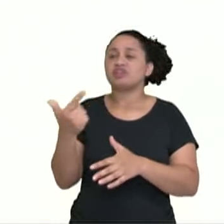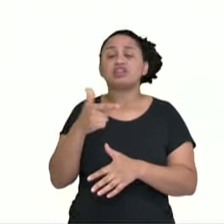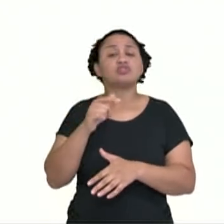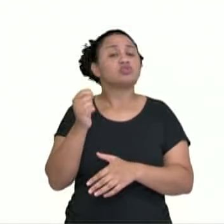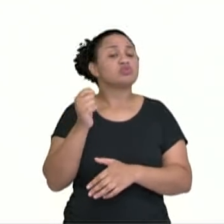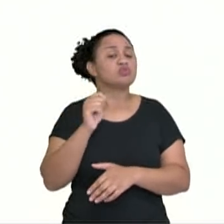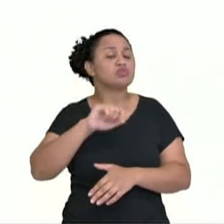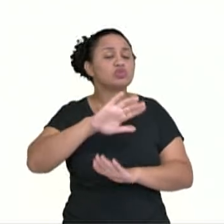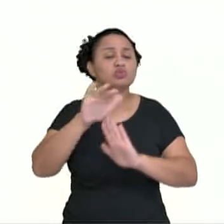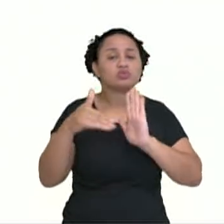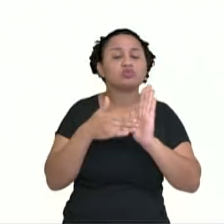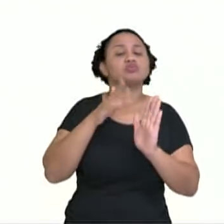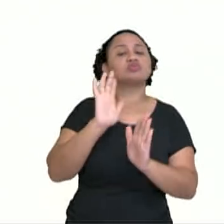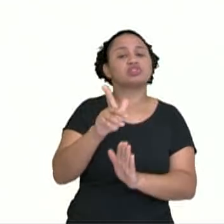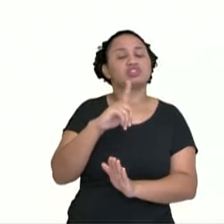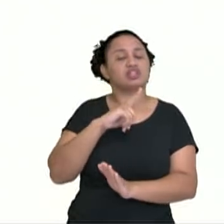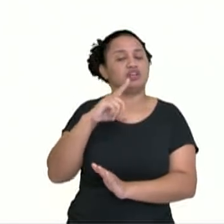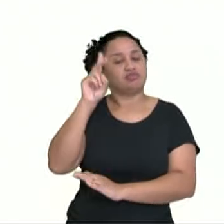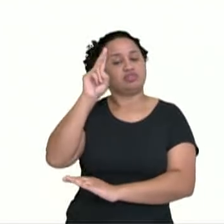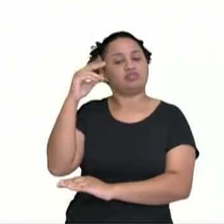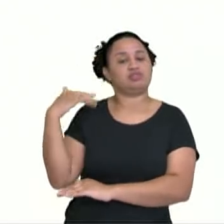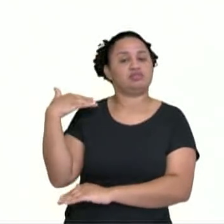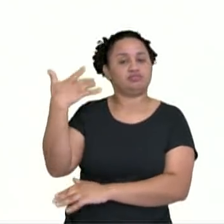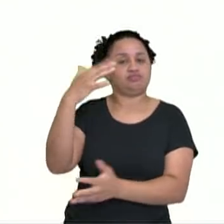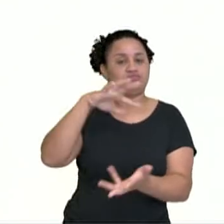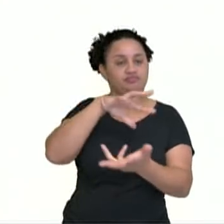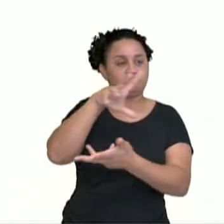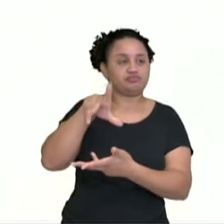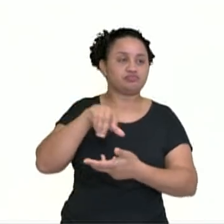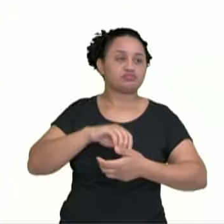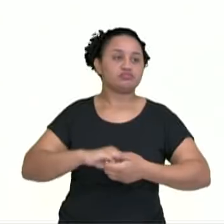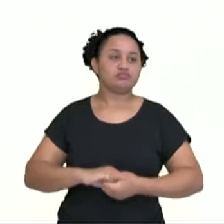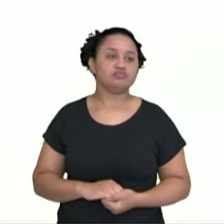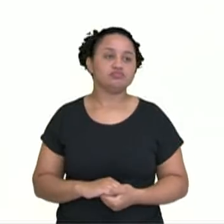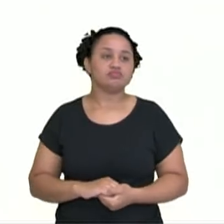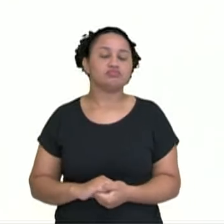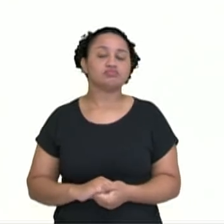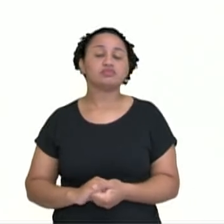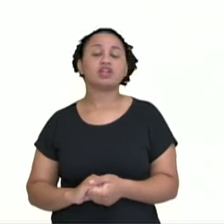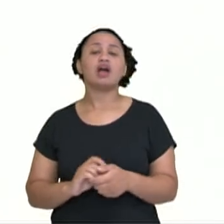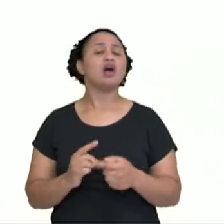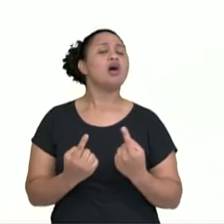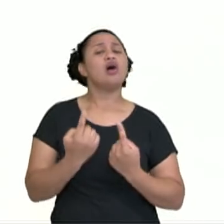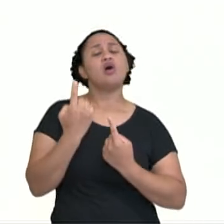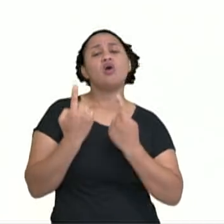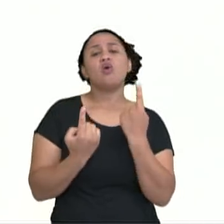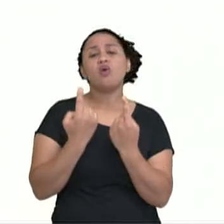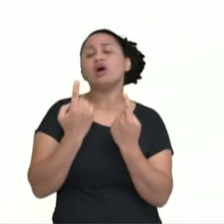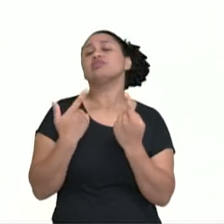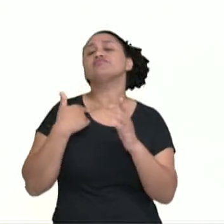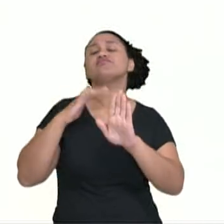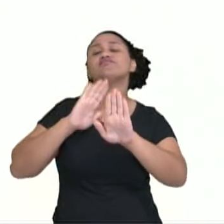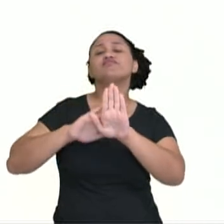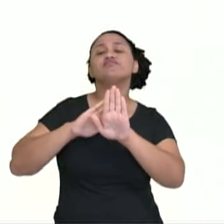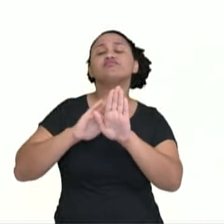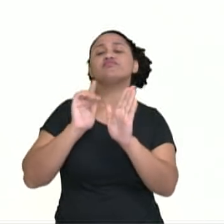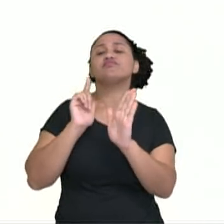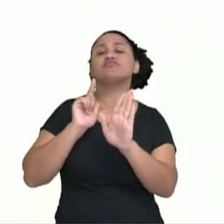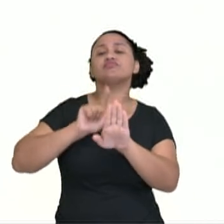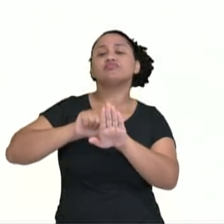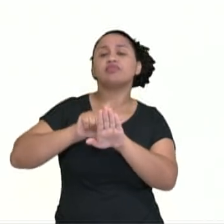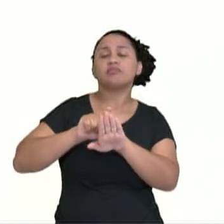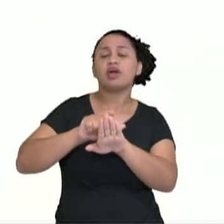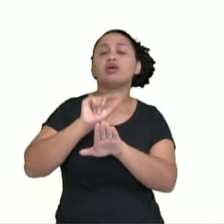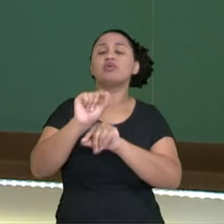que existia dentro da história mundial. Qual é o papel, então, exercido por